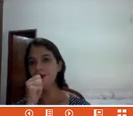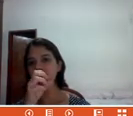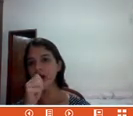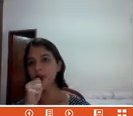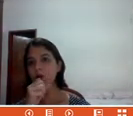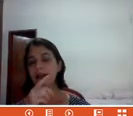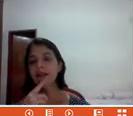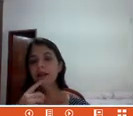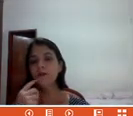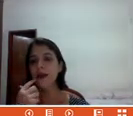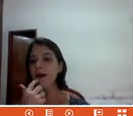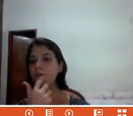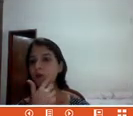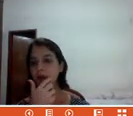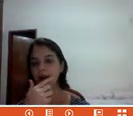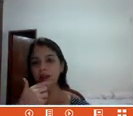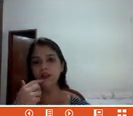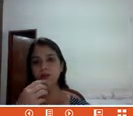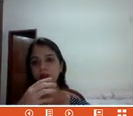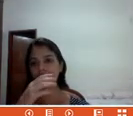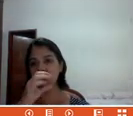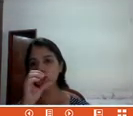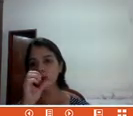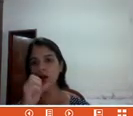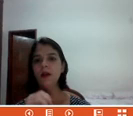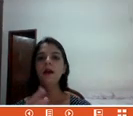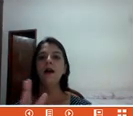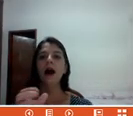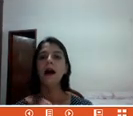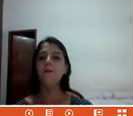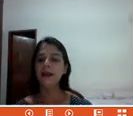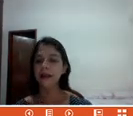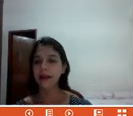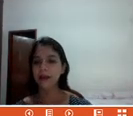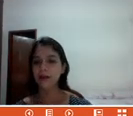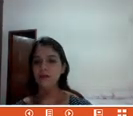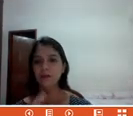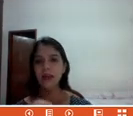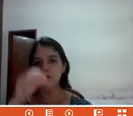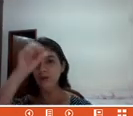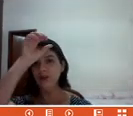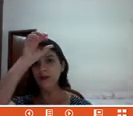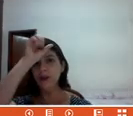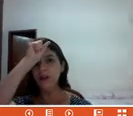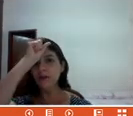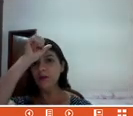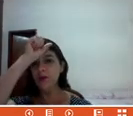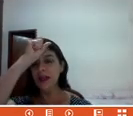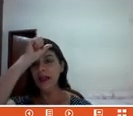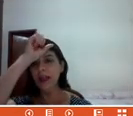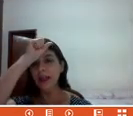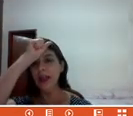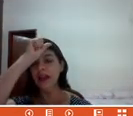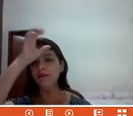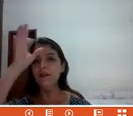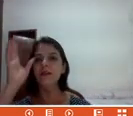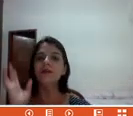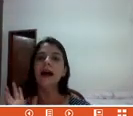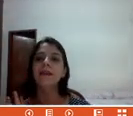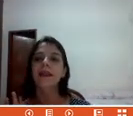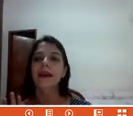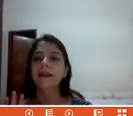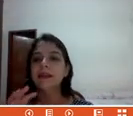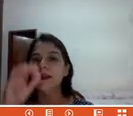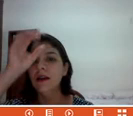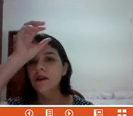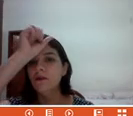O ponto de articulação é a boca, região do queixo. Aprender o mesmo movimento, porém ele é feito